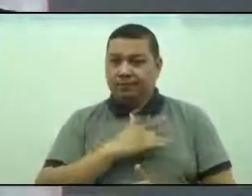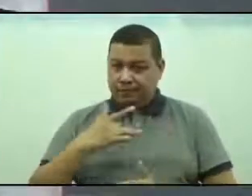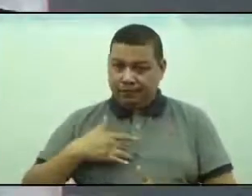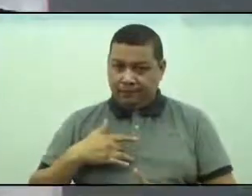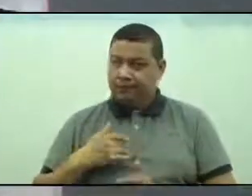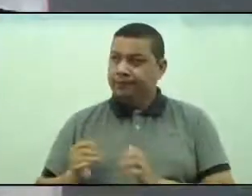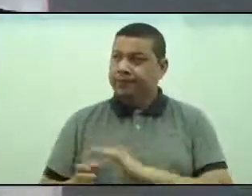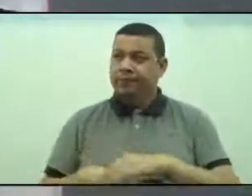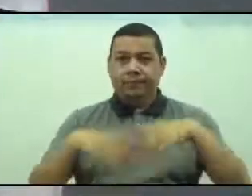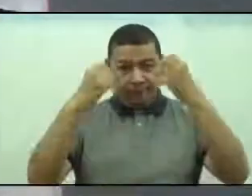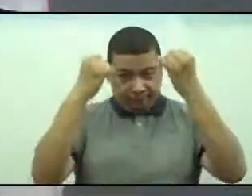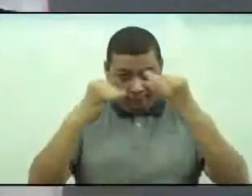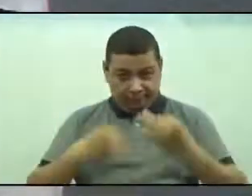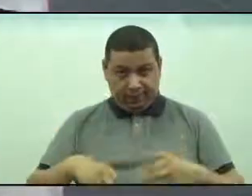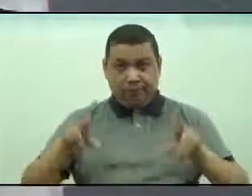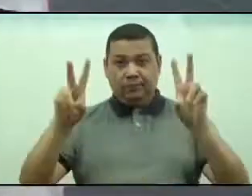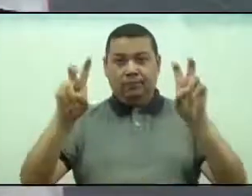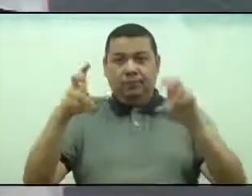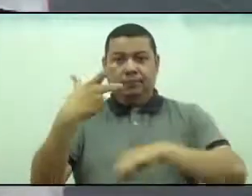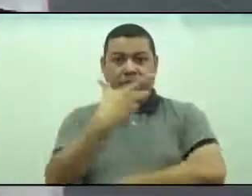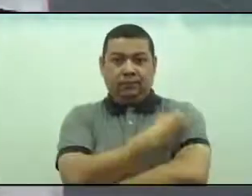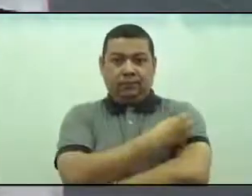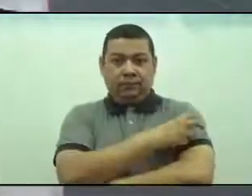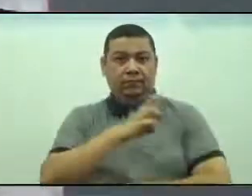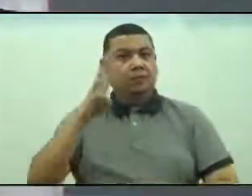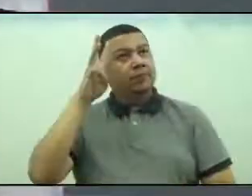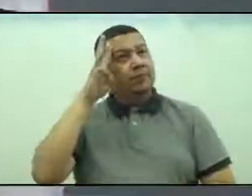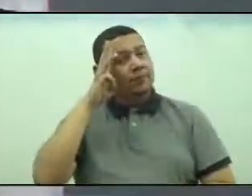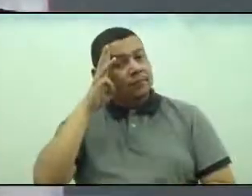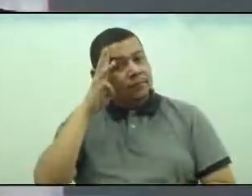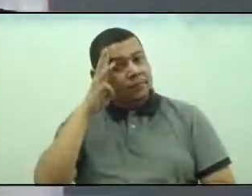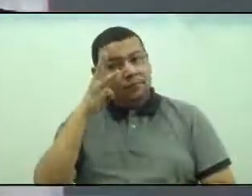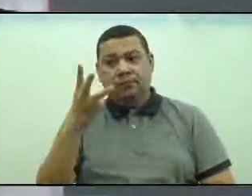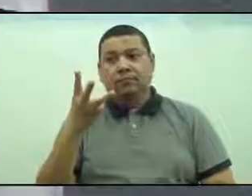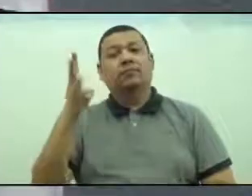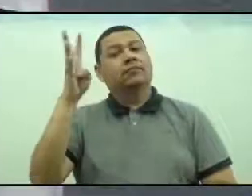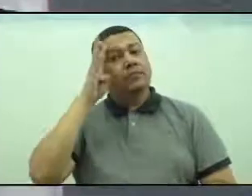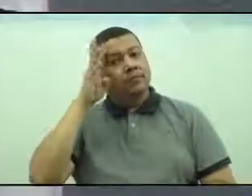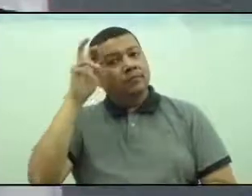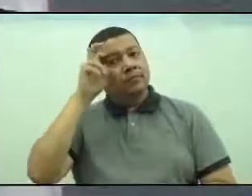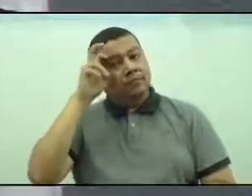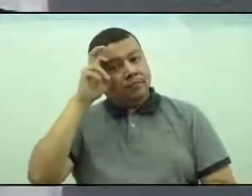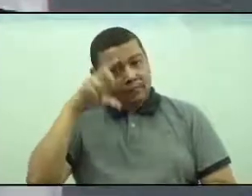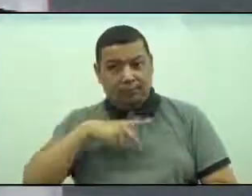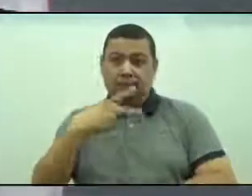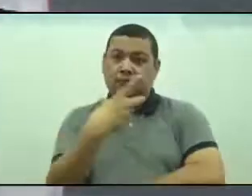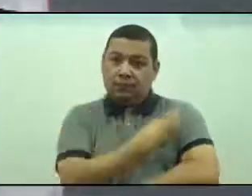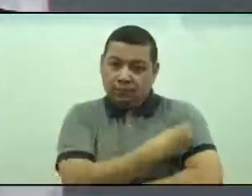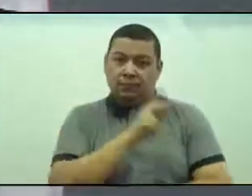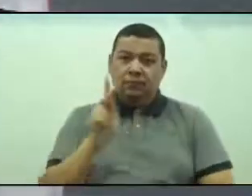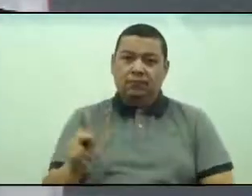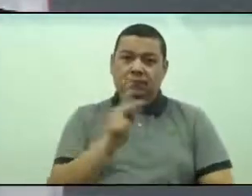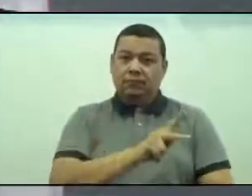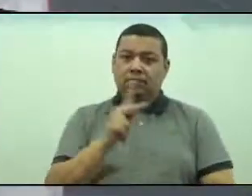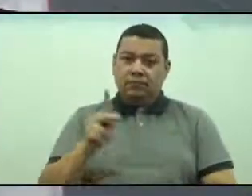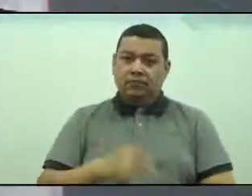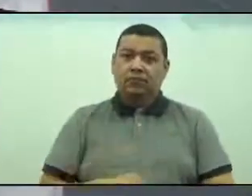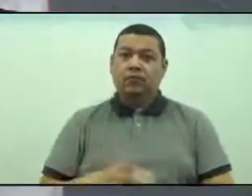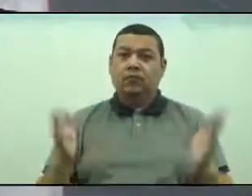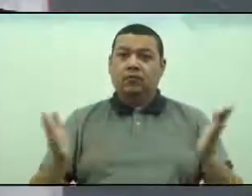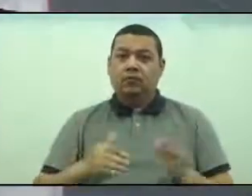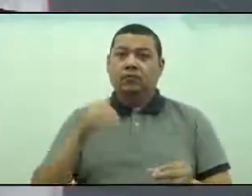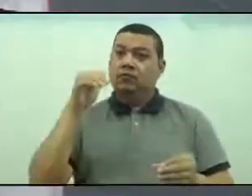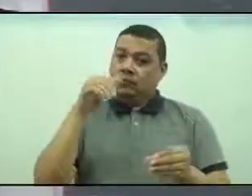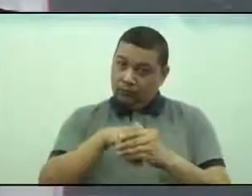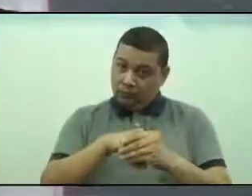Dizer sobre a vacinação: terça, quarta e quinta serão vacinados os professores. Hoje nós vamos votar o veto